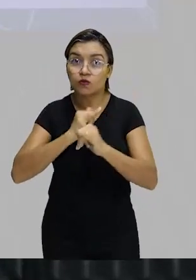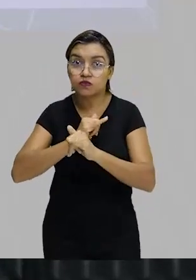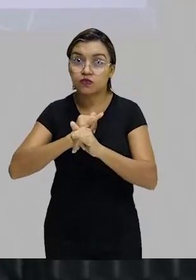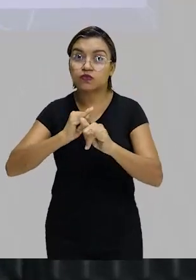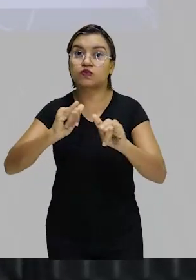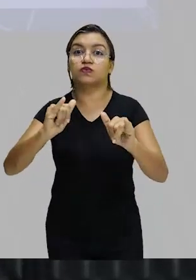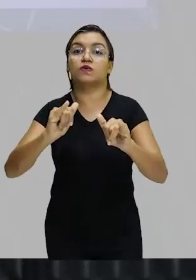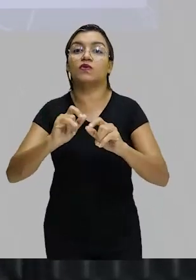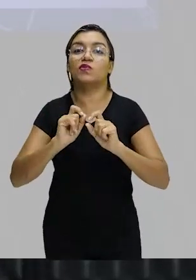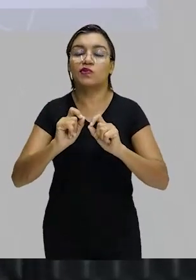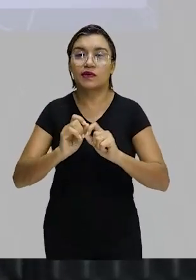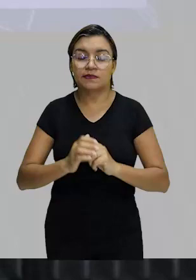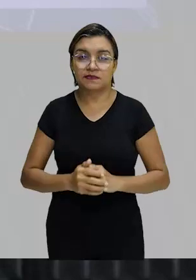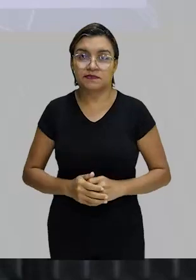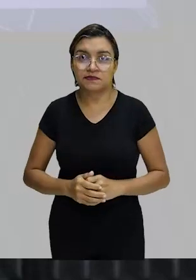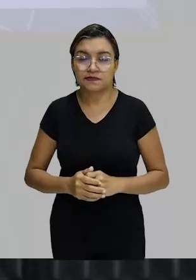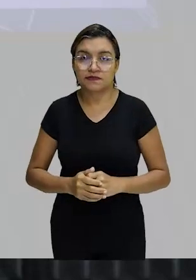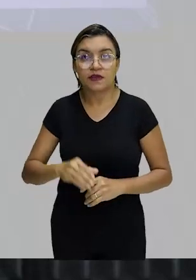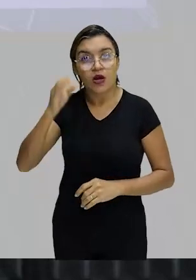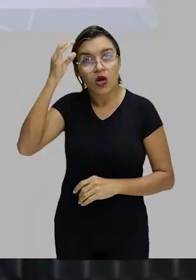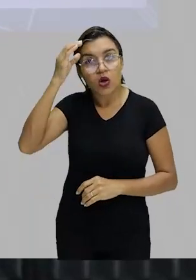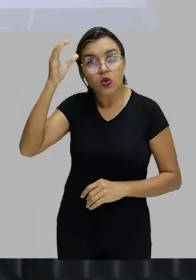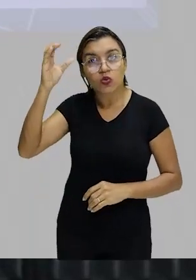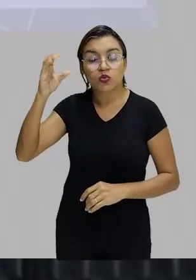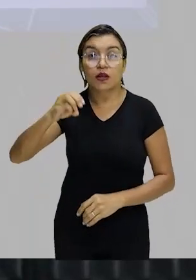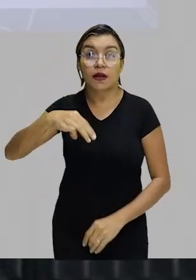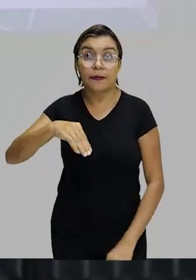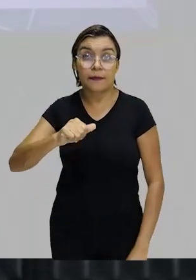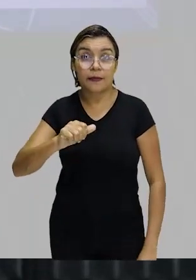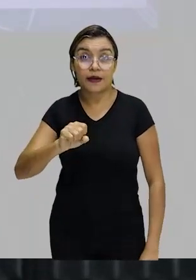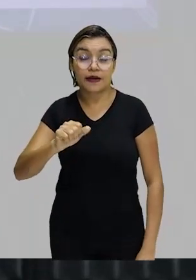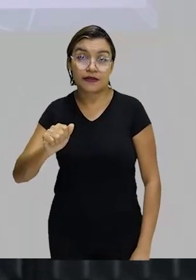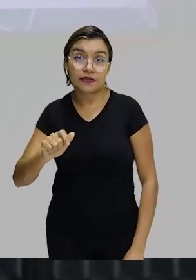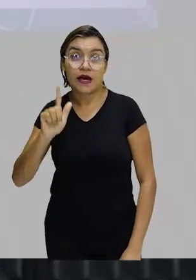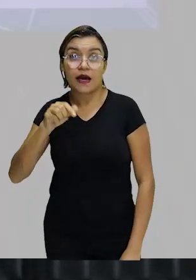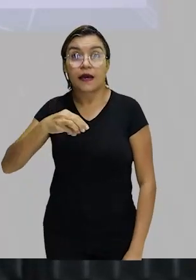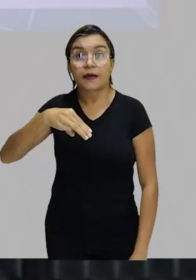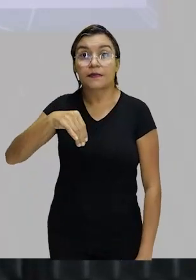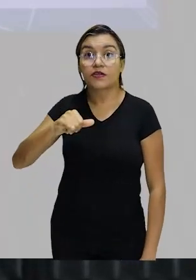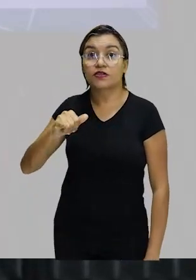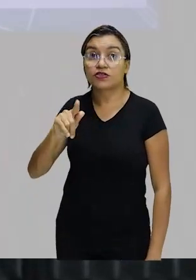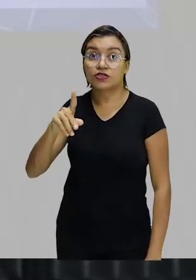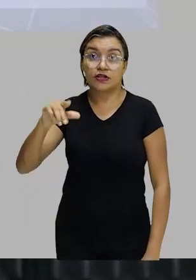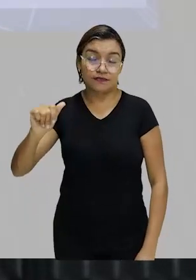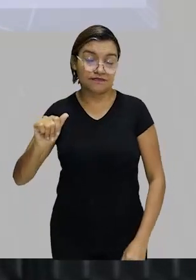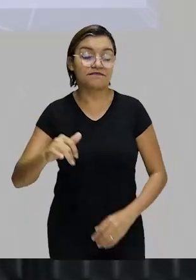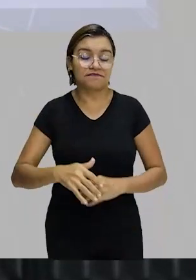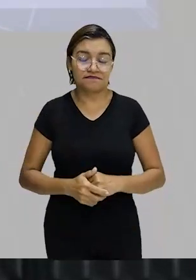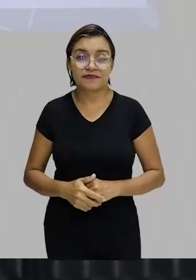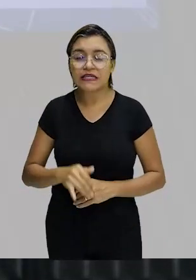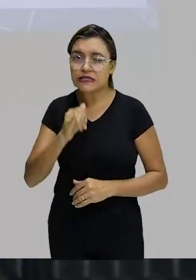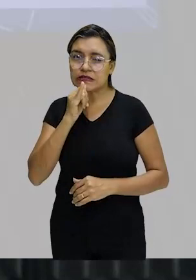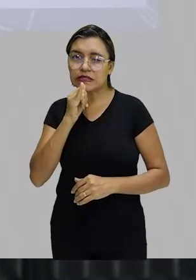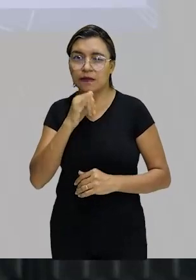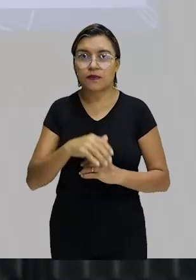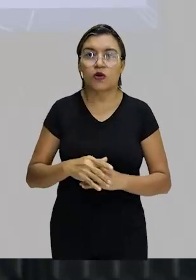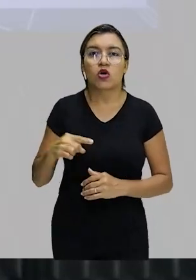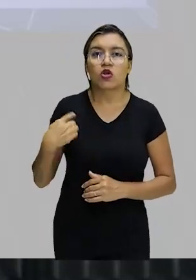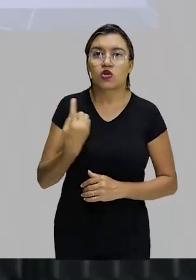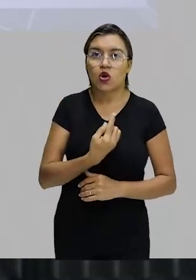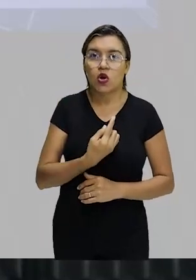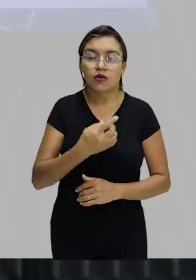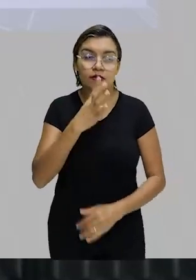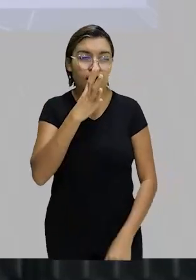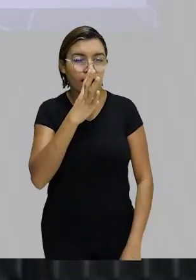e disseminada pelas culturas de massa, pelas mídias de massa, melhor dizendo. Então, por exemplo, aquilo que nós assistimos